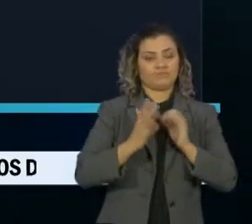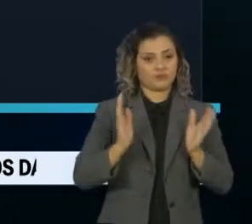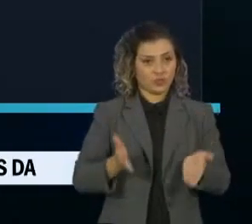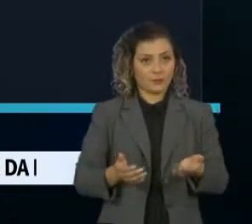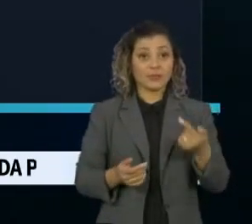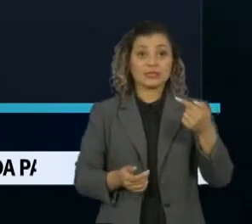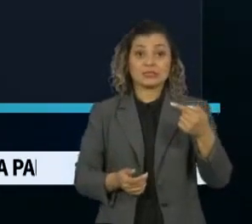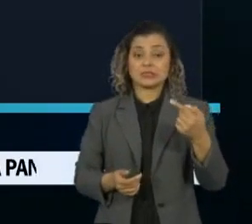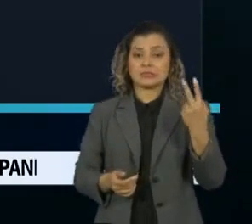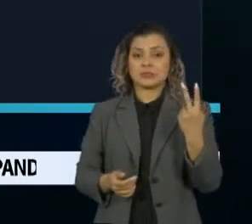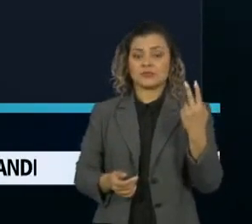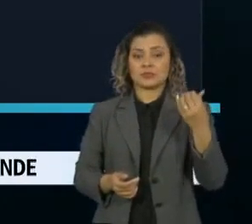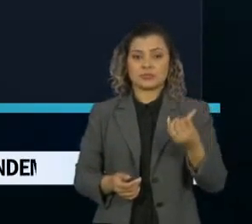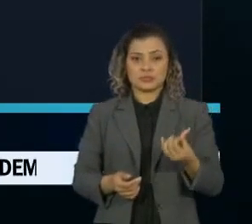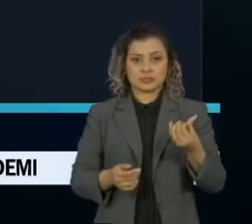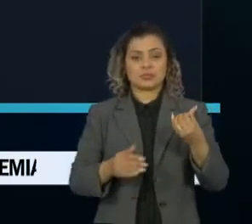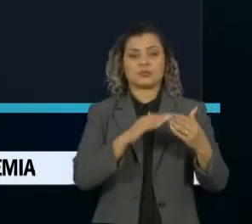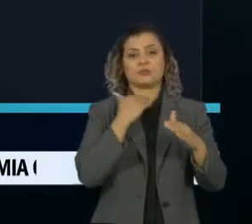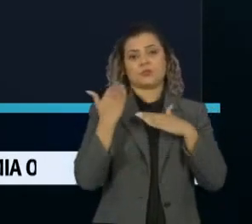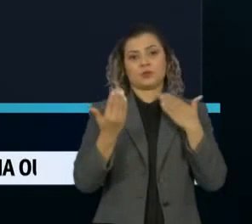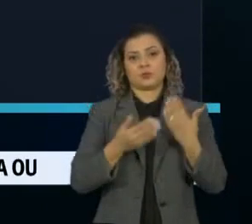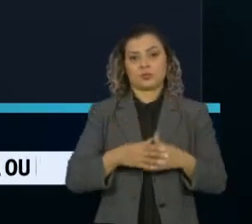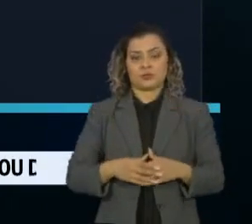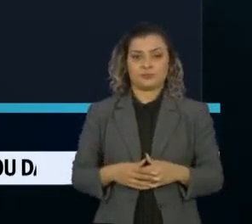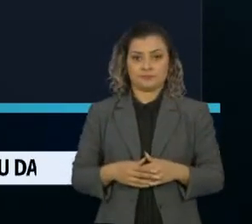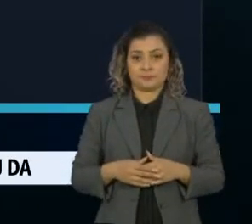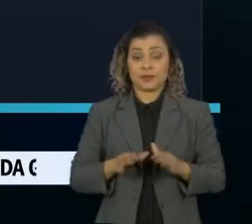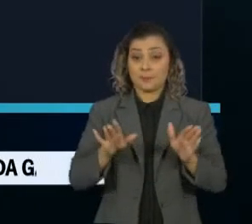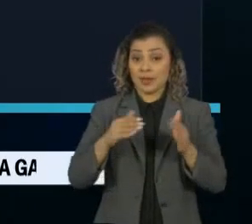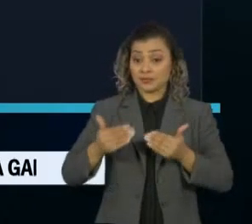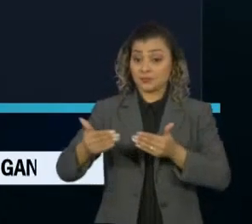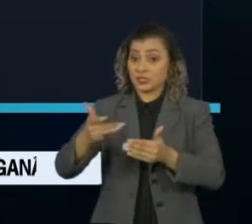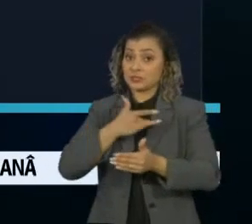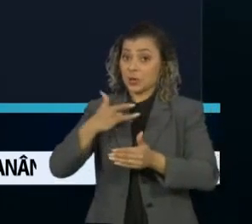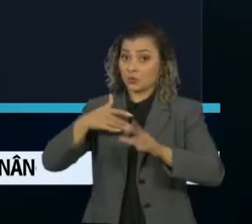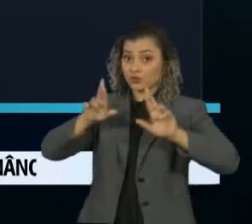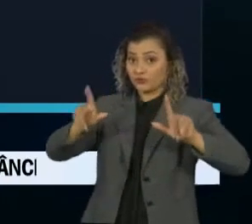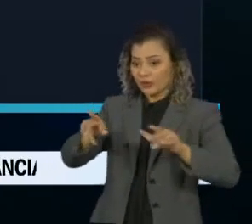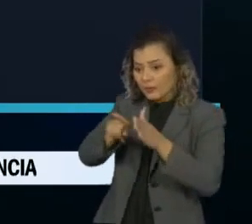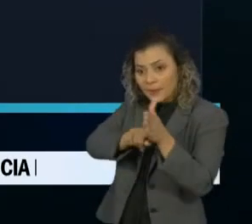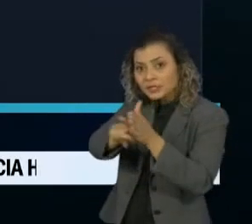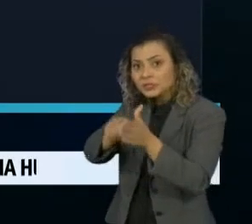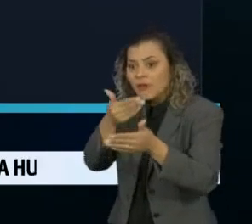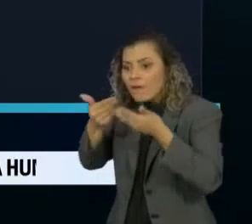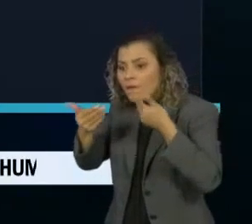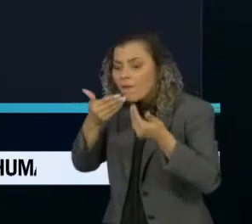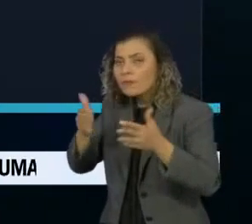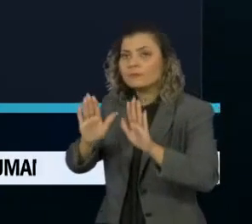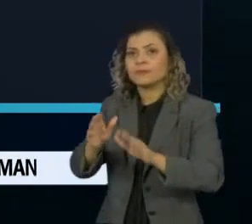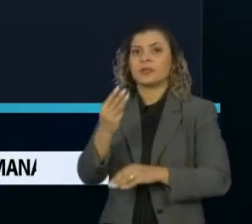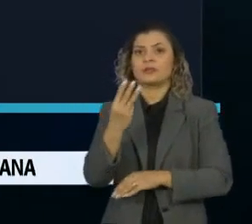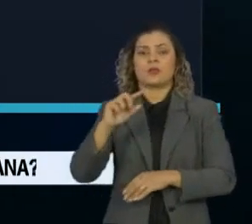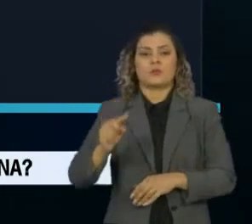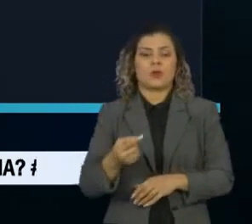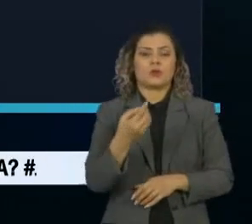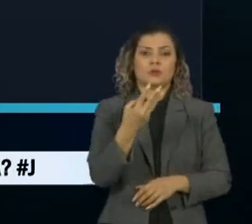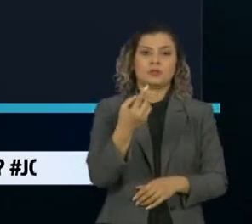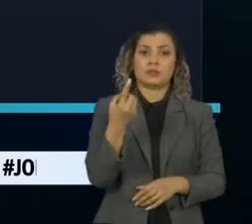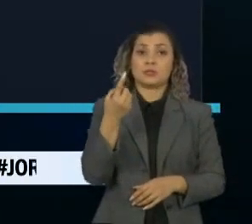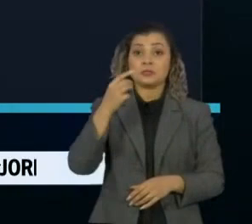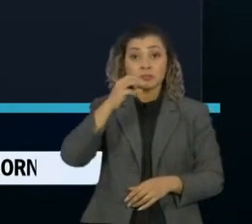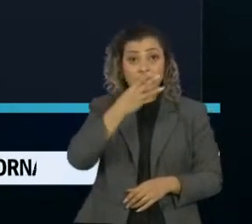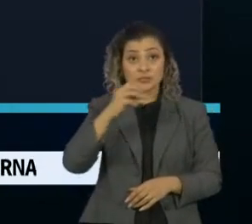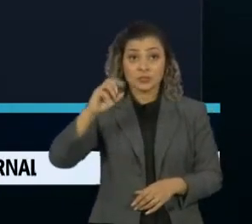e 726 mortes. Segundo o Ministério da Saúde, o Brasil registra